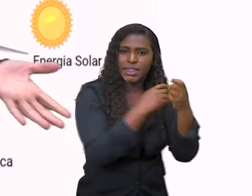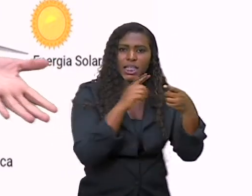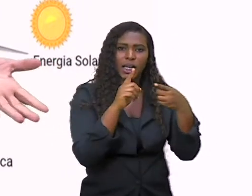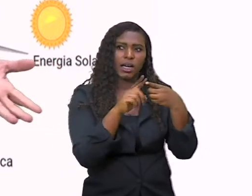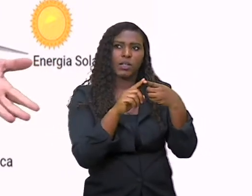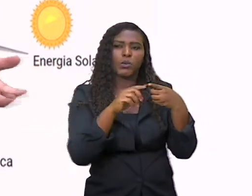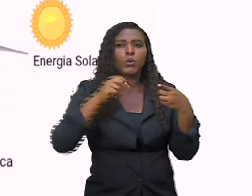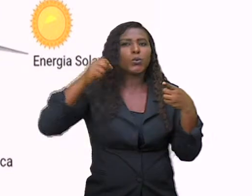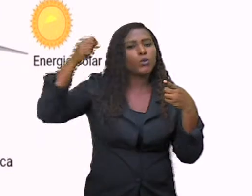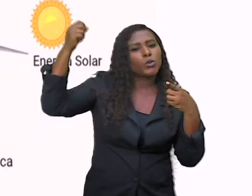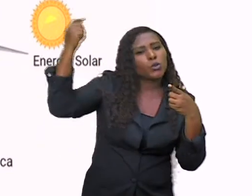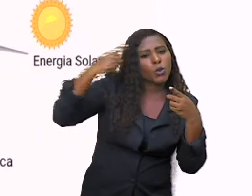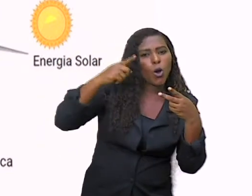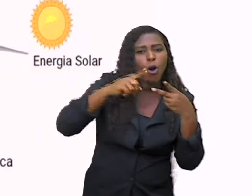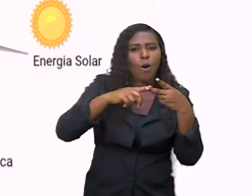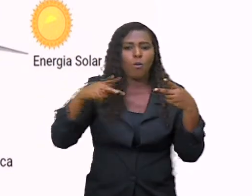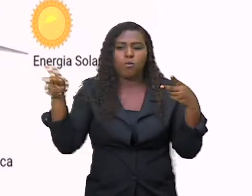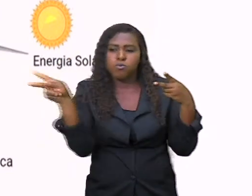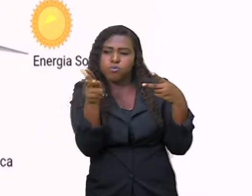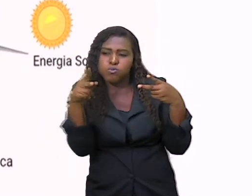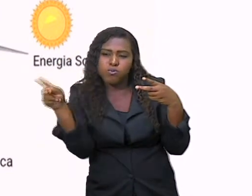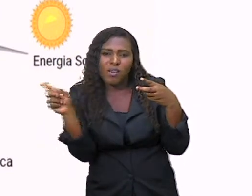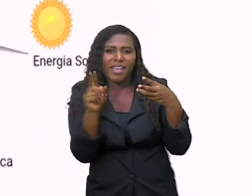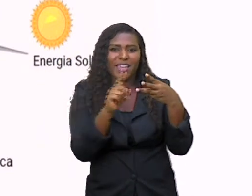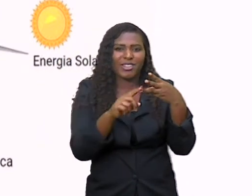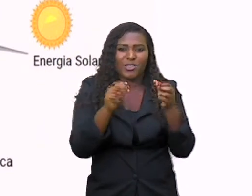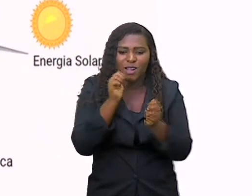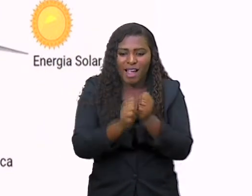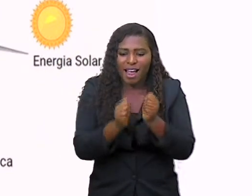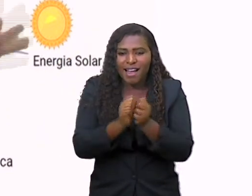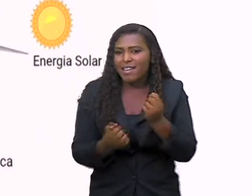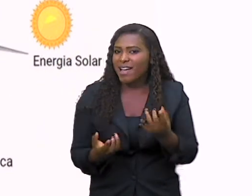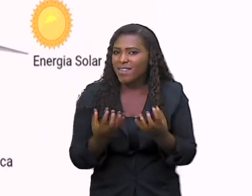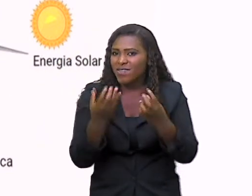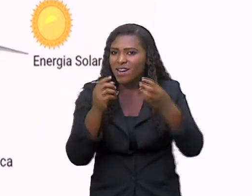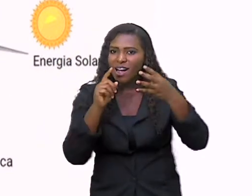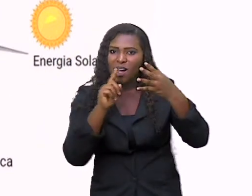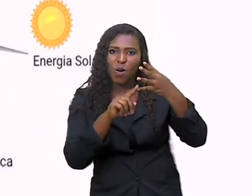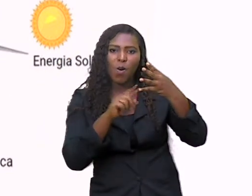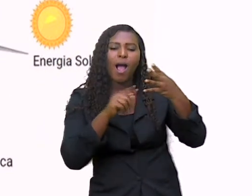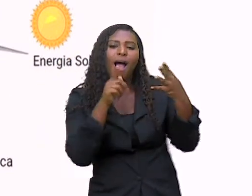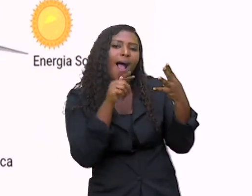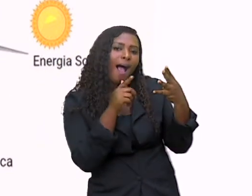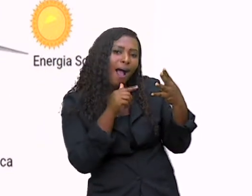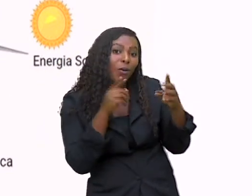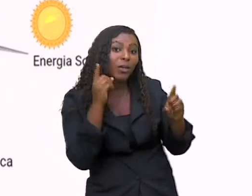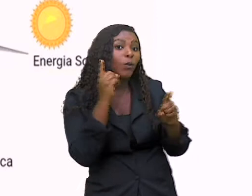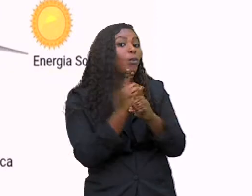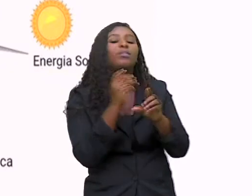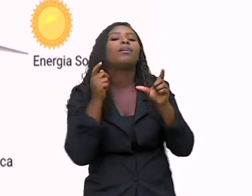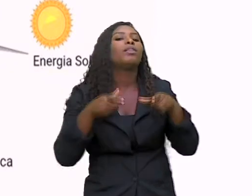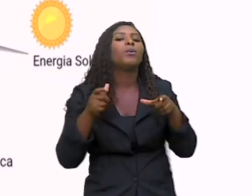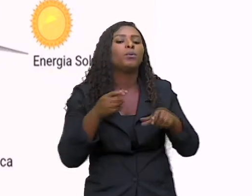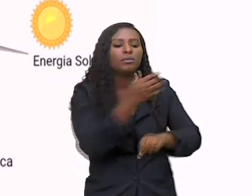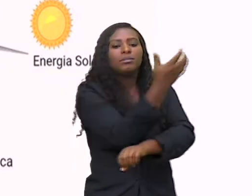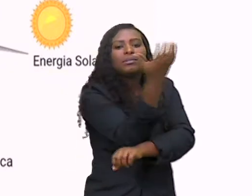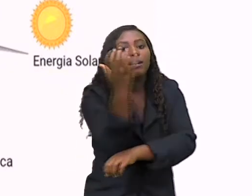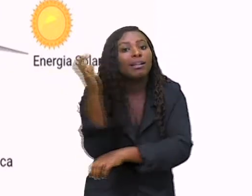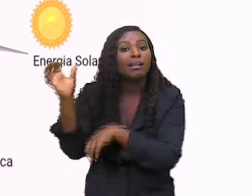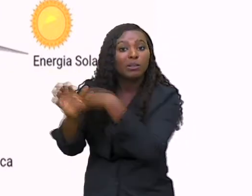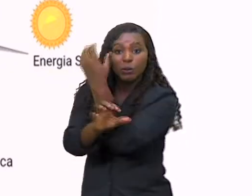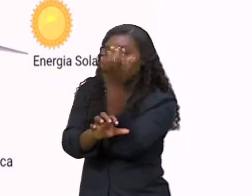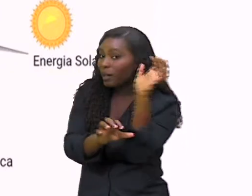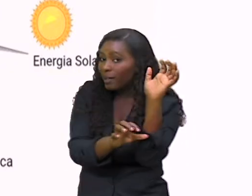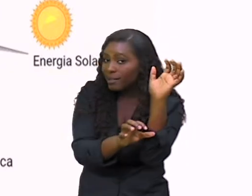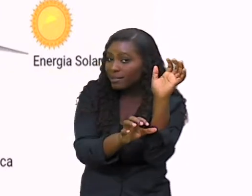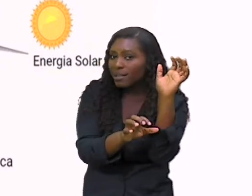o carvão, o gás e o petróleo, dentre outras várias. Elas são transformadas em fontes